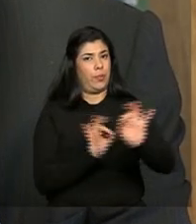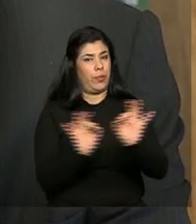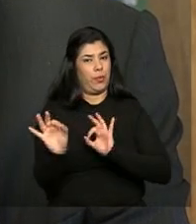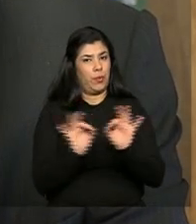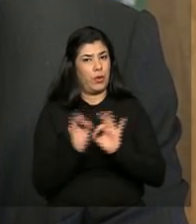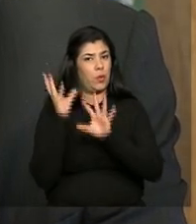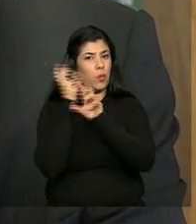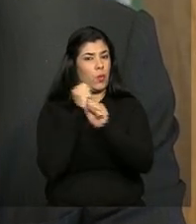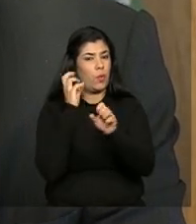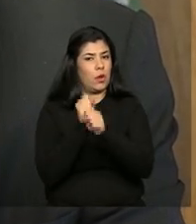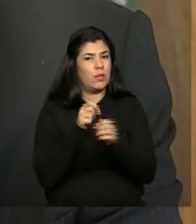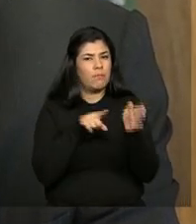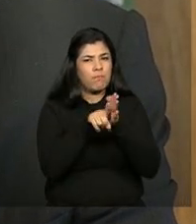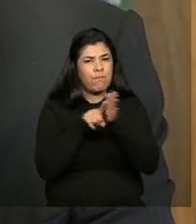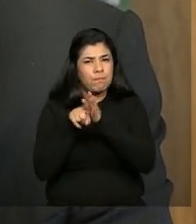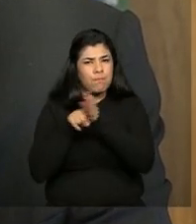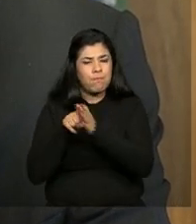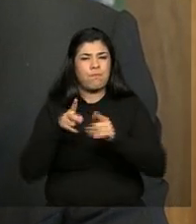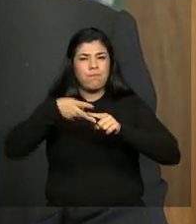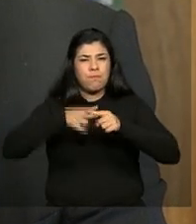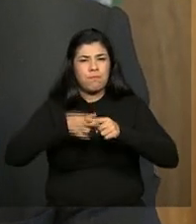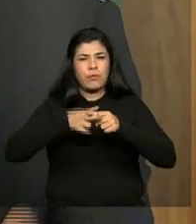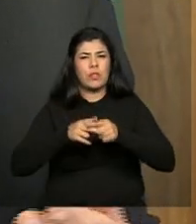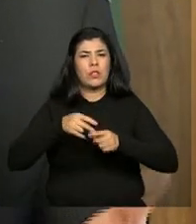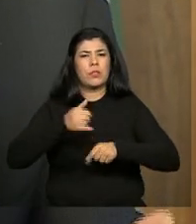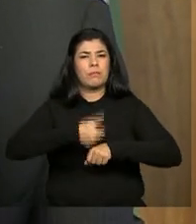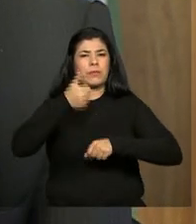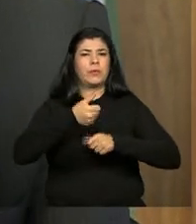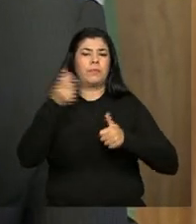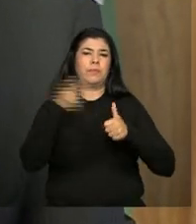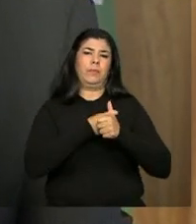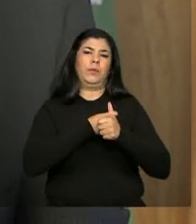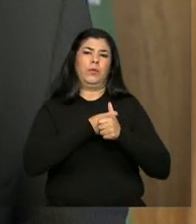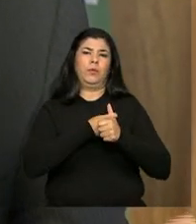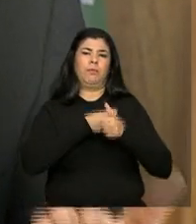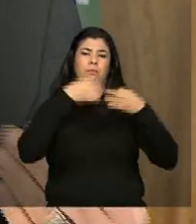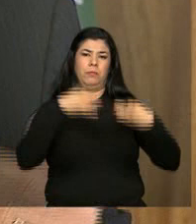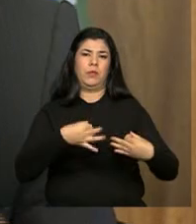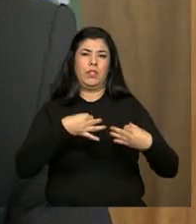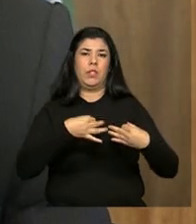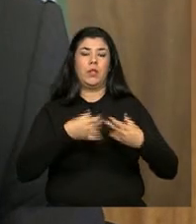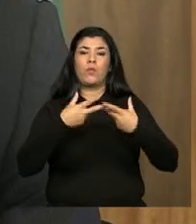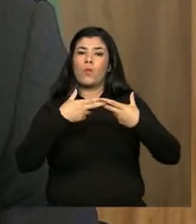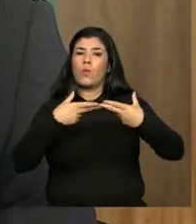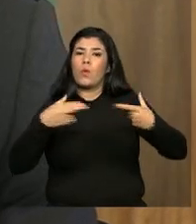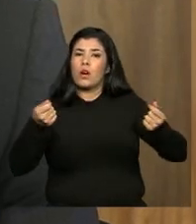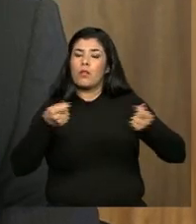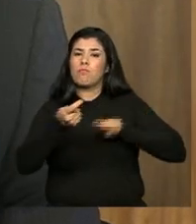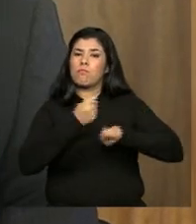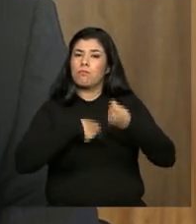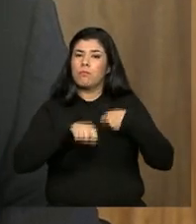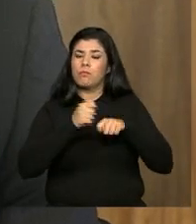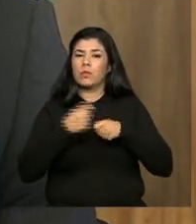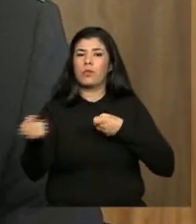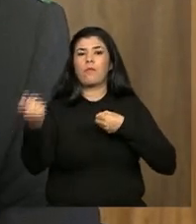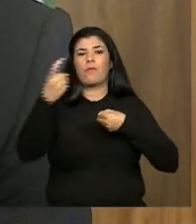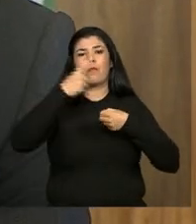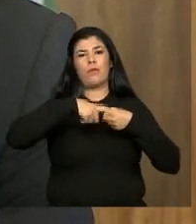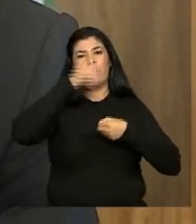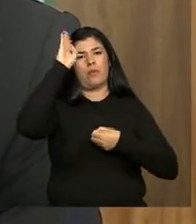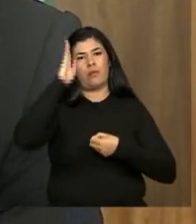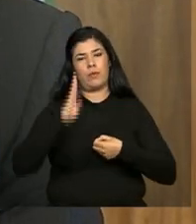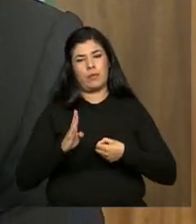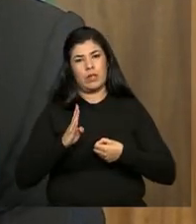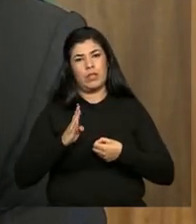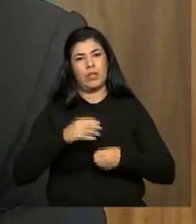públicas faz o ajuste fiscal mantém o grau de investimento parte desse recurso virá para o Brasil para alavancar o investimento